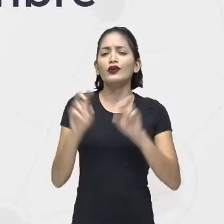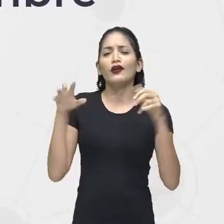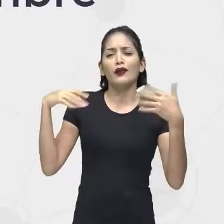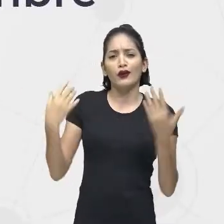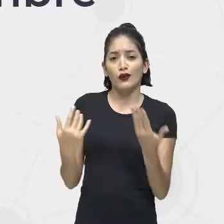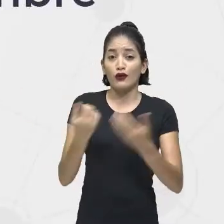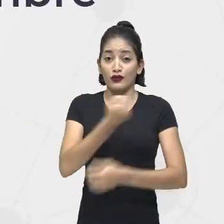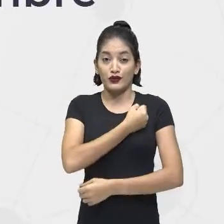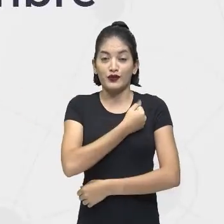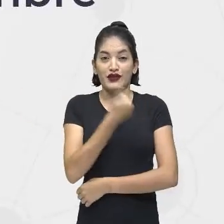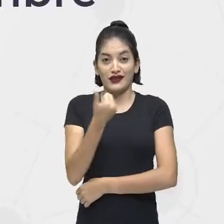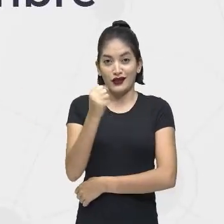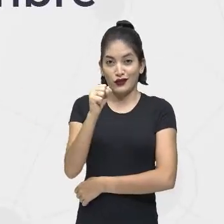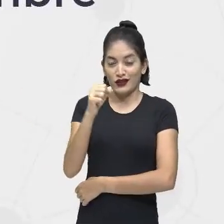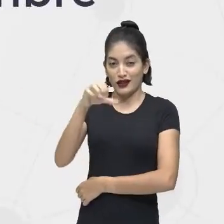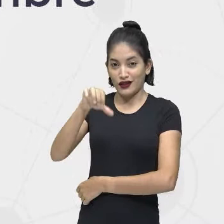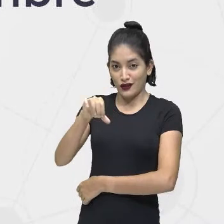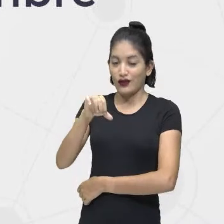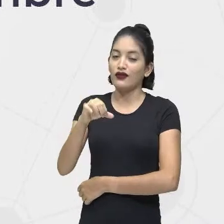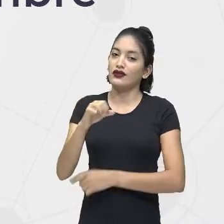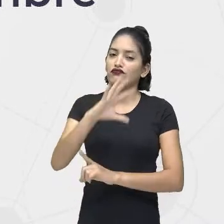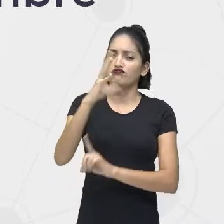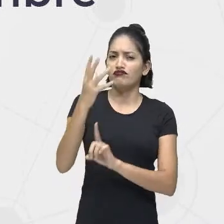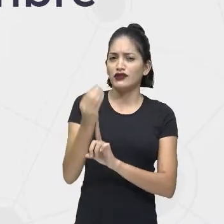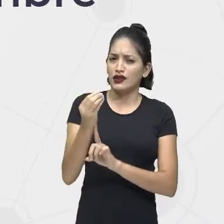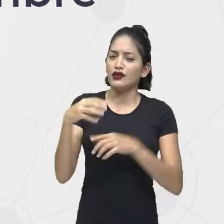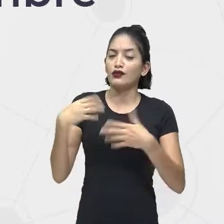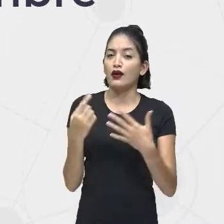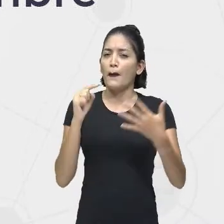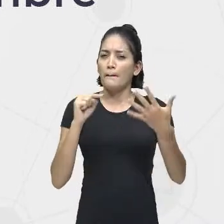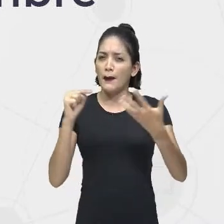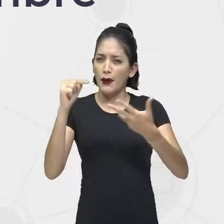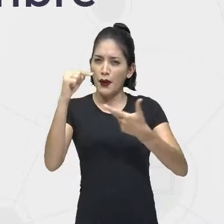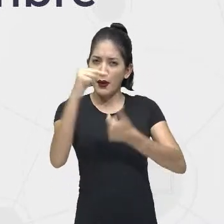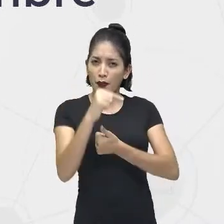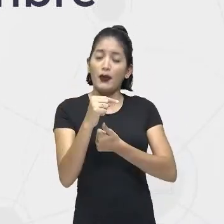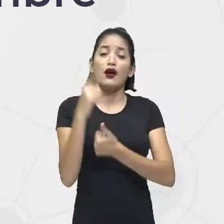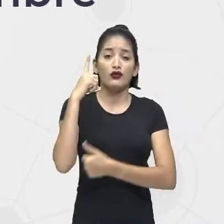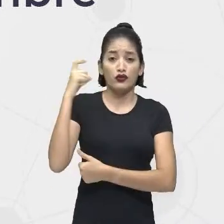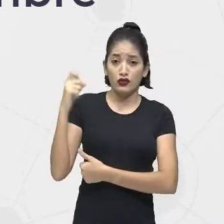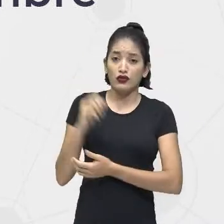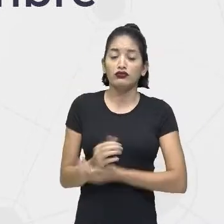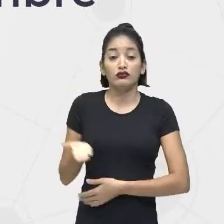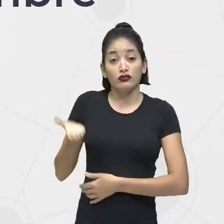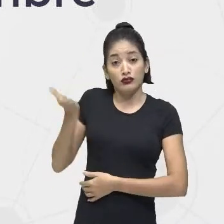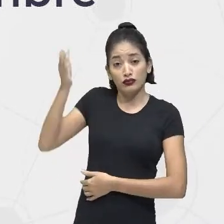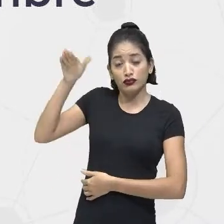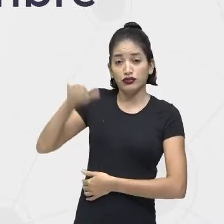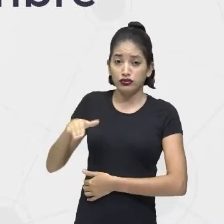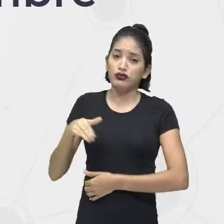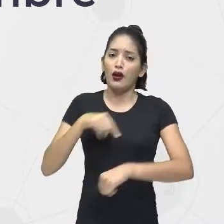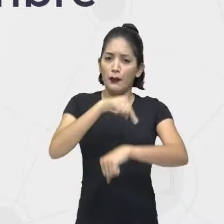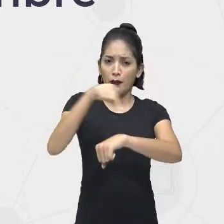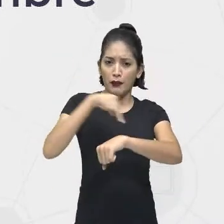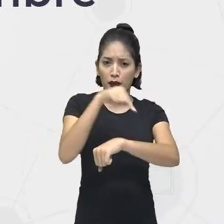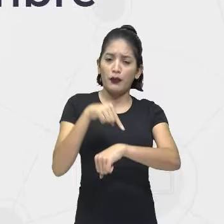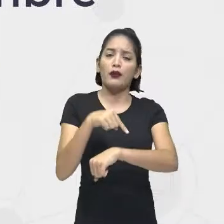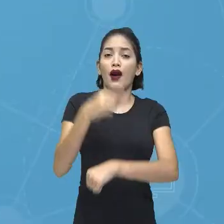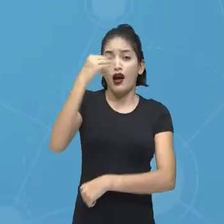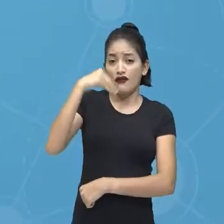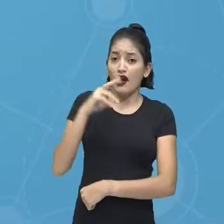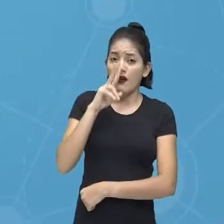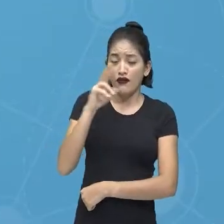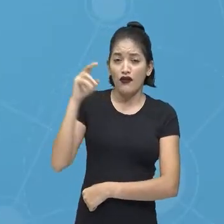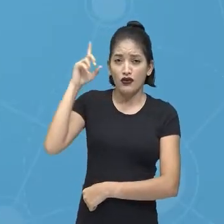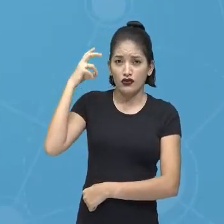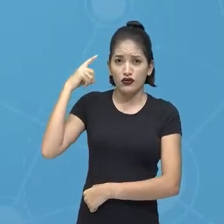aula 189 de arte, propriedades do som, altura, duração, intensidade e timbre. Vamos